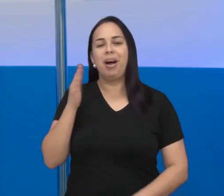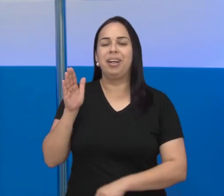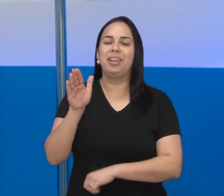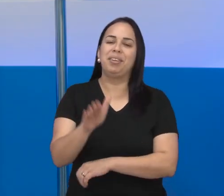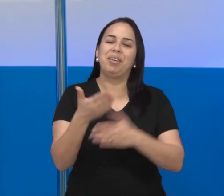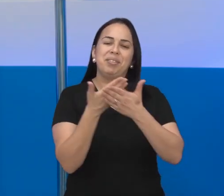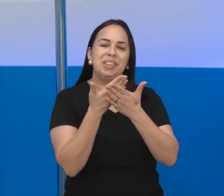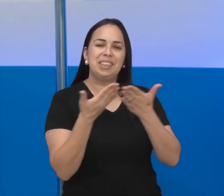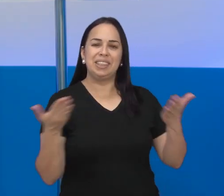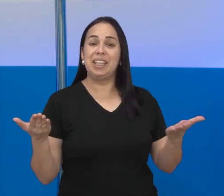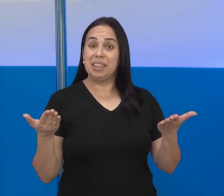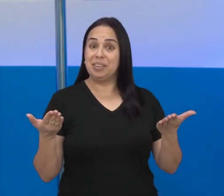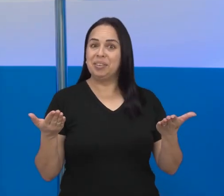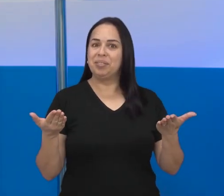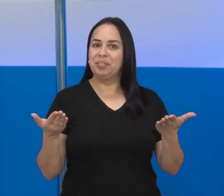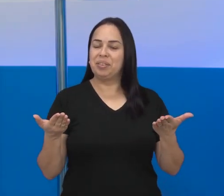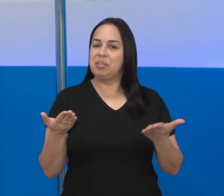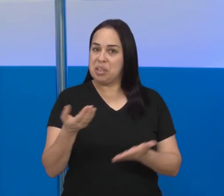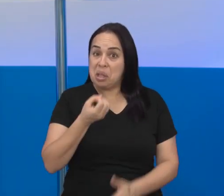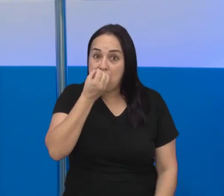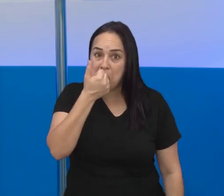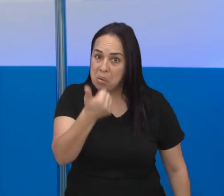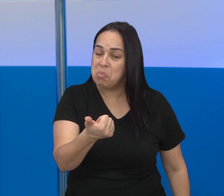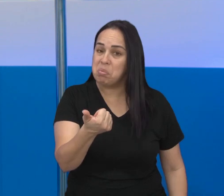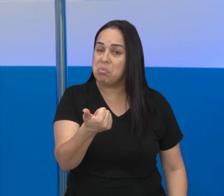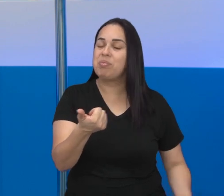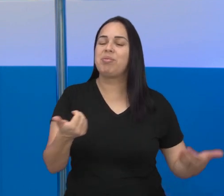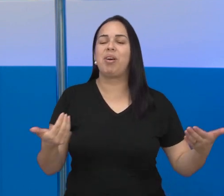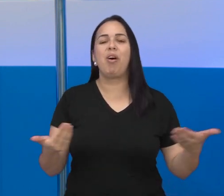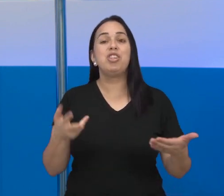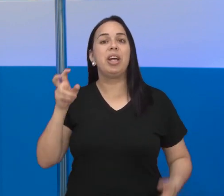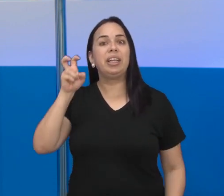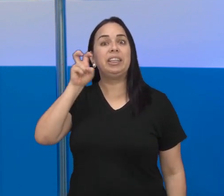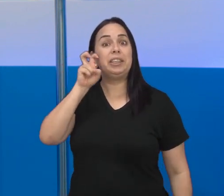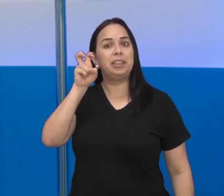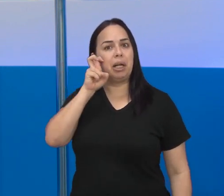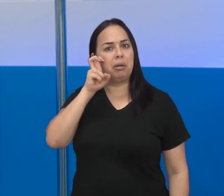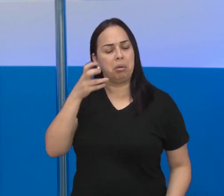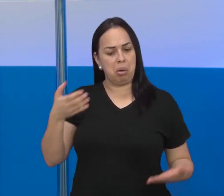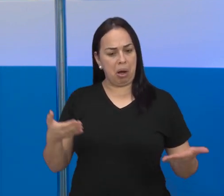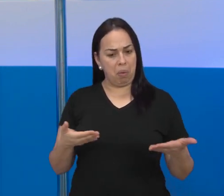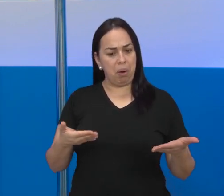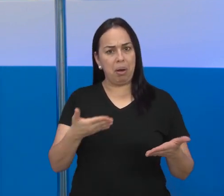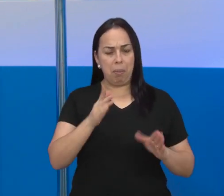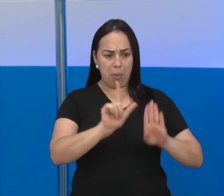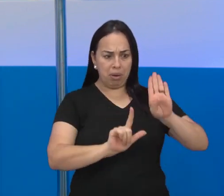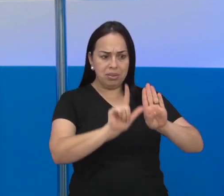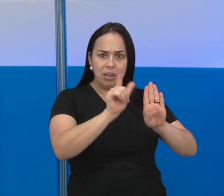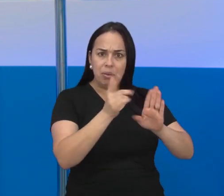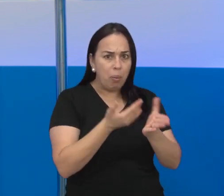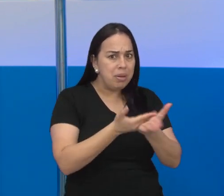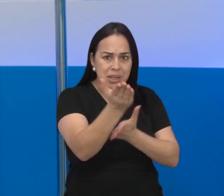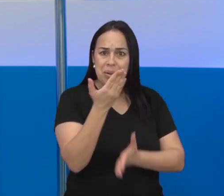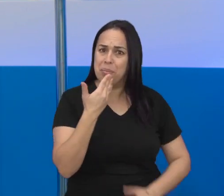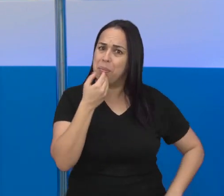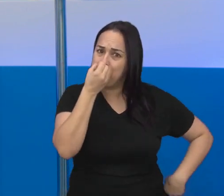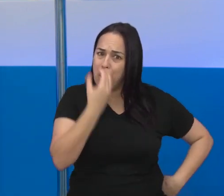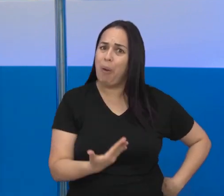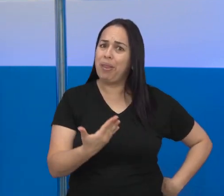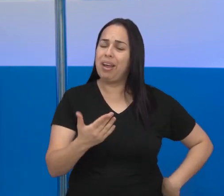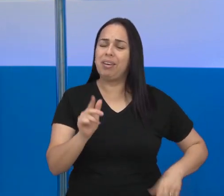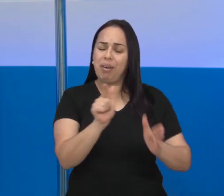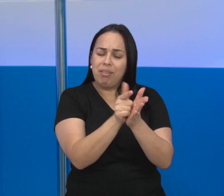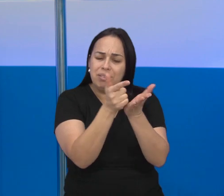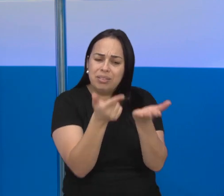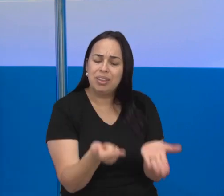Muito boa tarde para você, como está nesta quinta-feira. Melhor agora, né, que está começando o Boletim Legislativo, o nosso